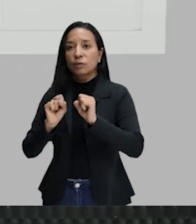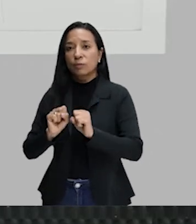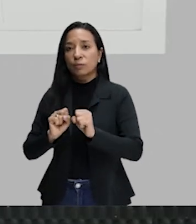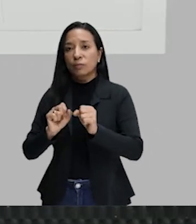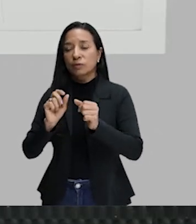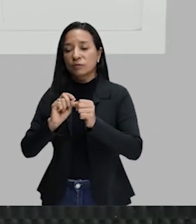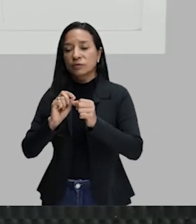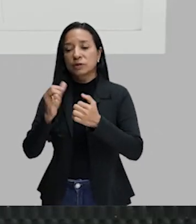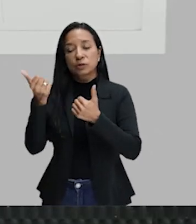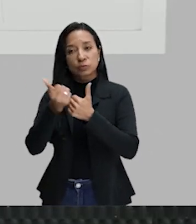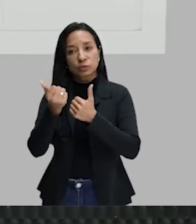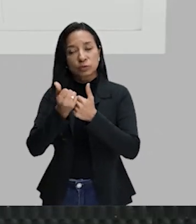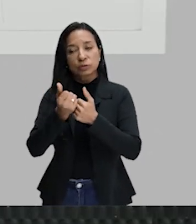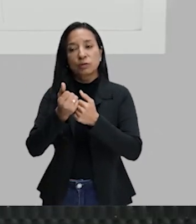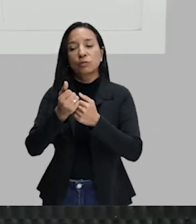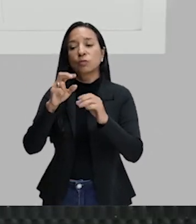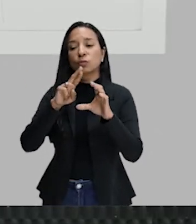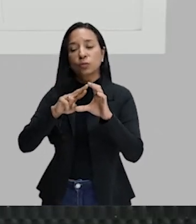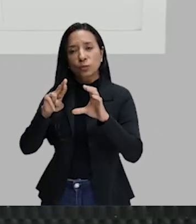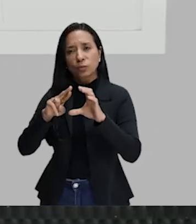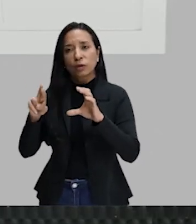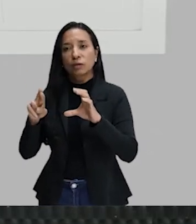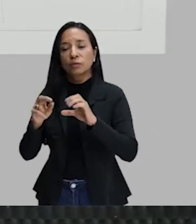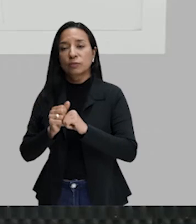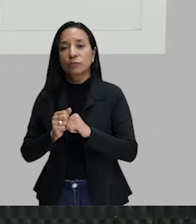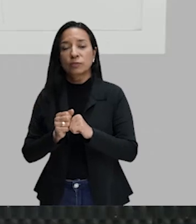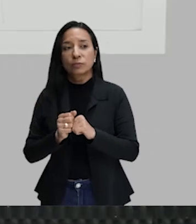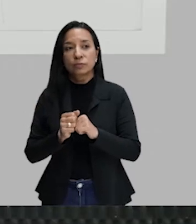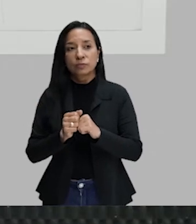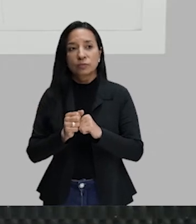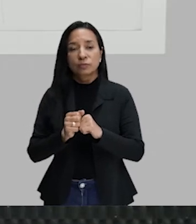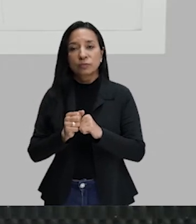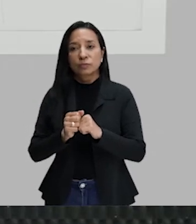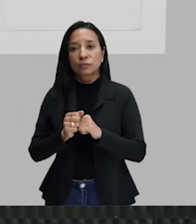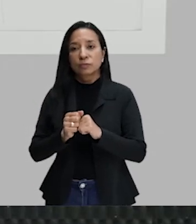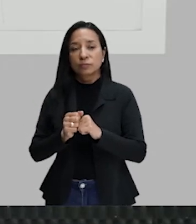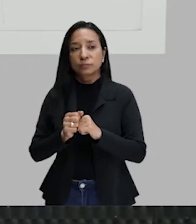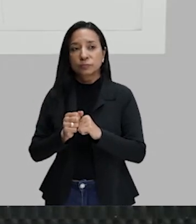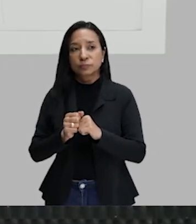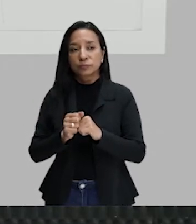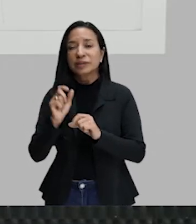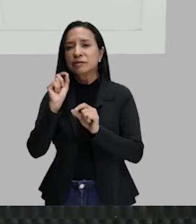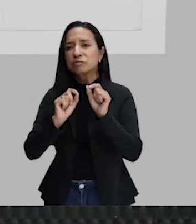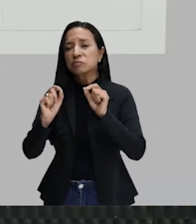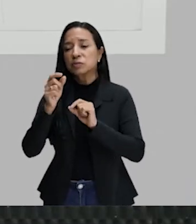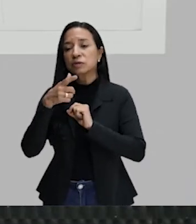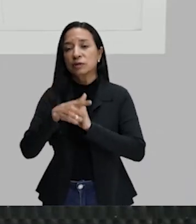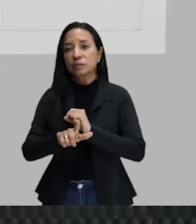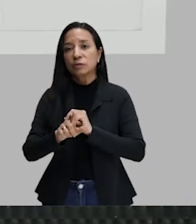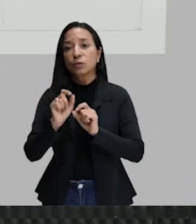do raio, né, pela equação. Aí você vai tirar aí quem se repete, tá ok?